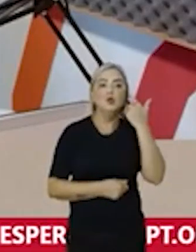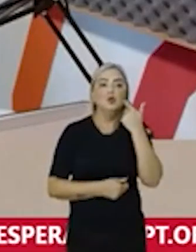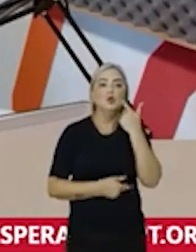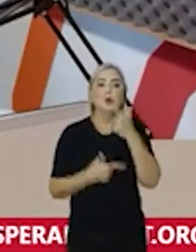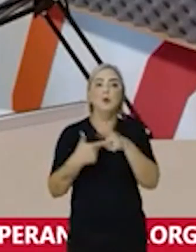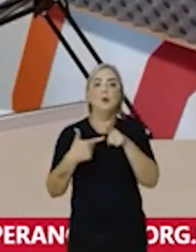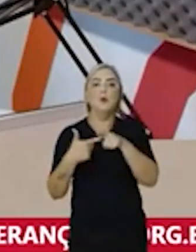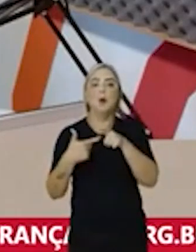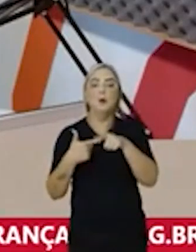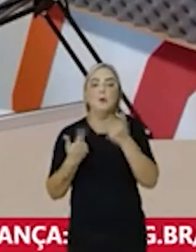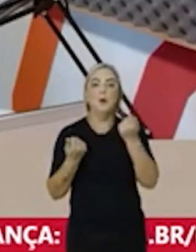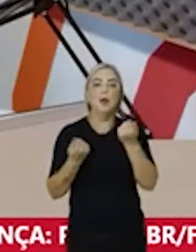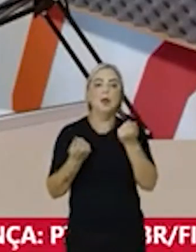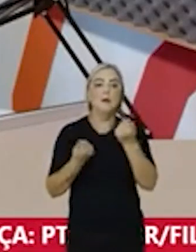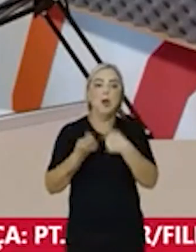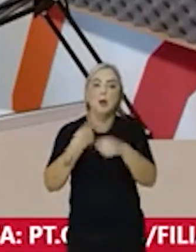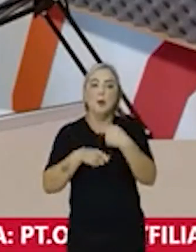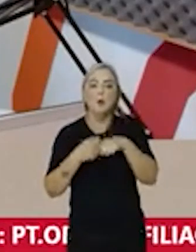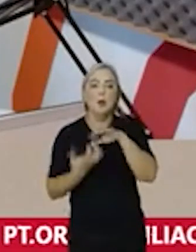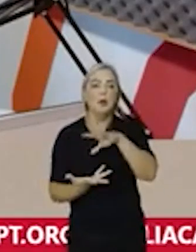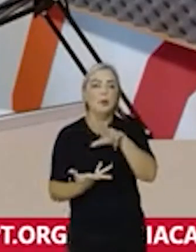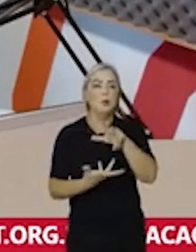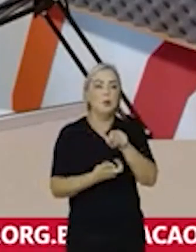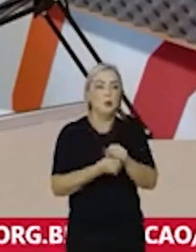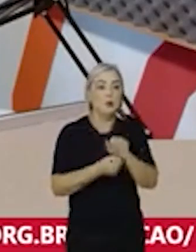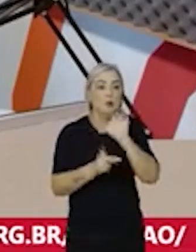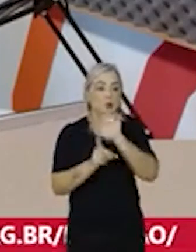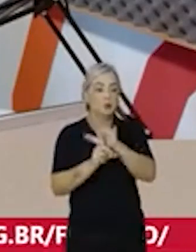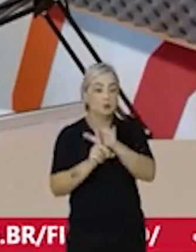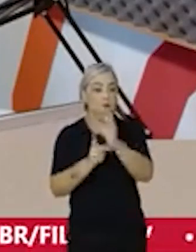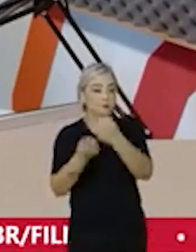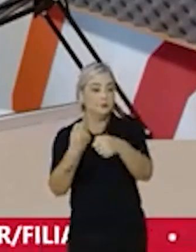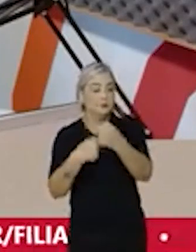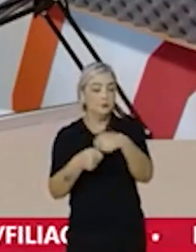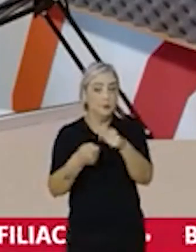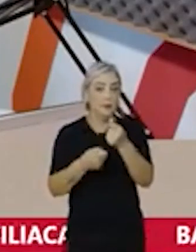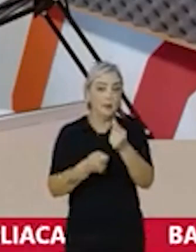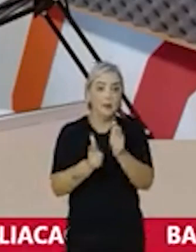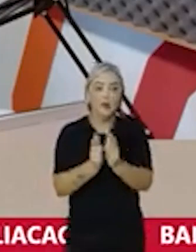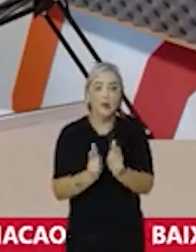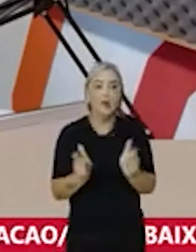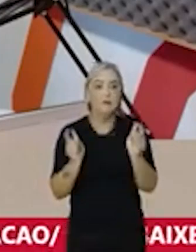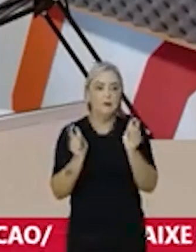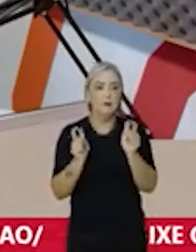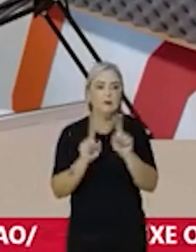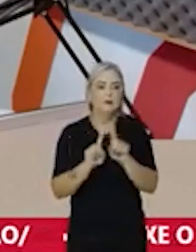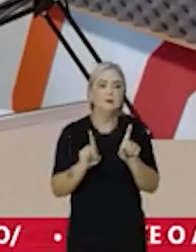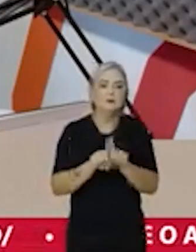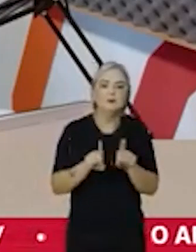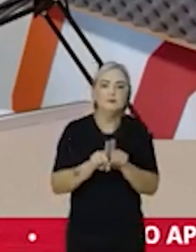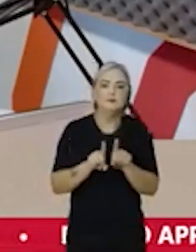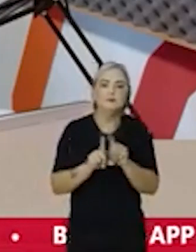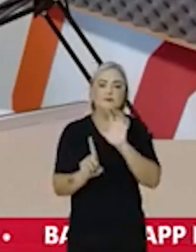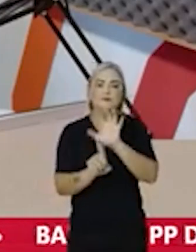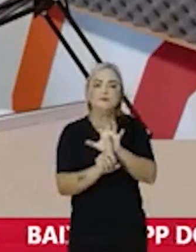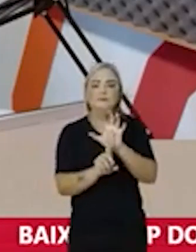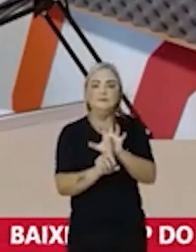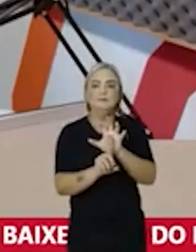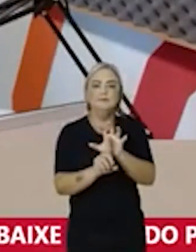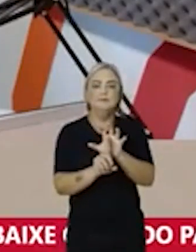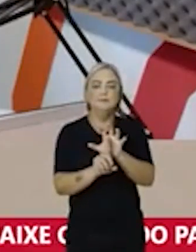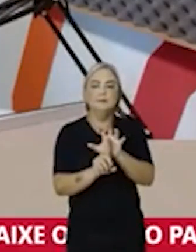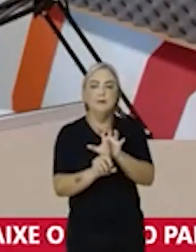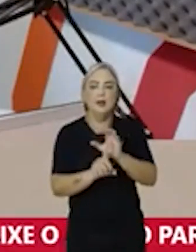crise que o mundo vive no momento, não só pelos impactos econômicos, que são gigantescos, mas também pelo impacto